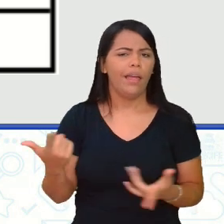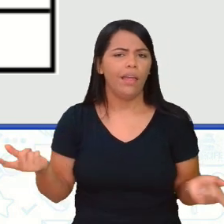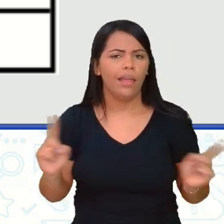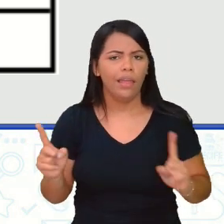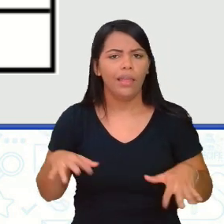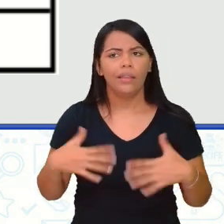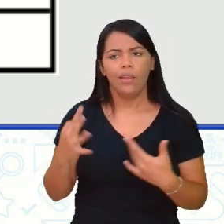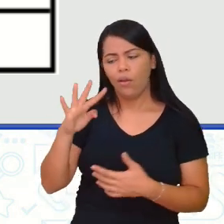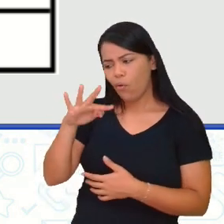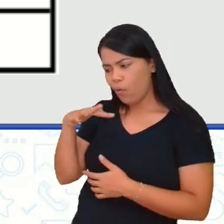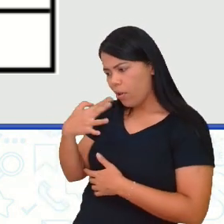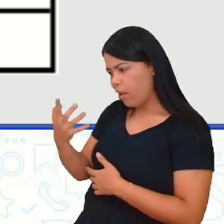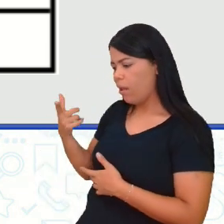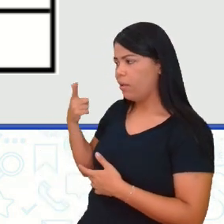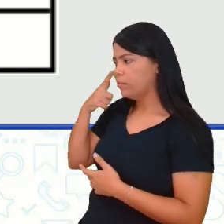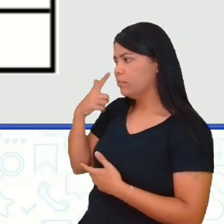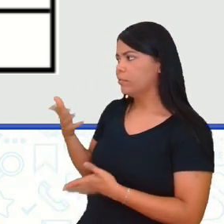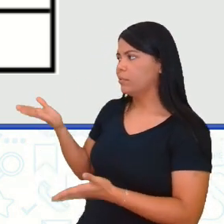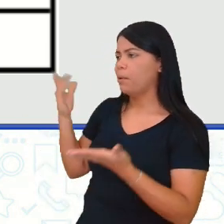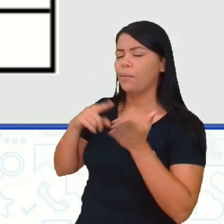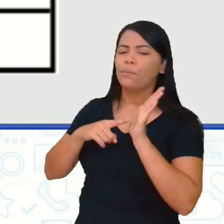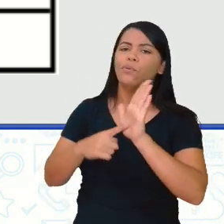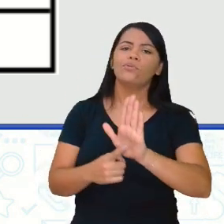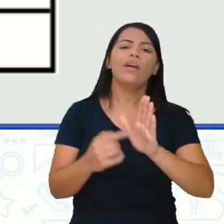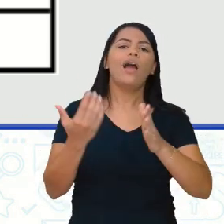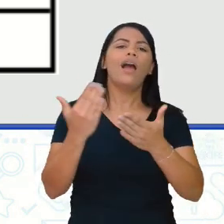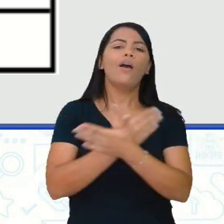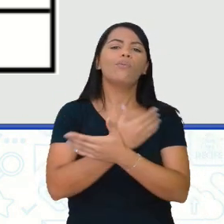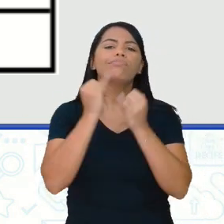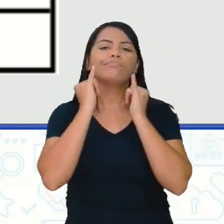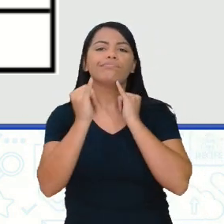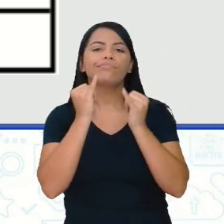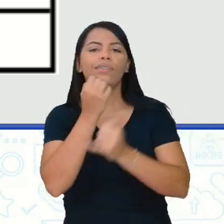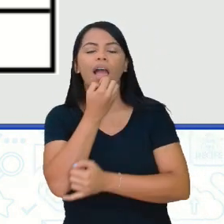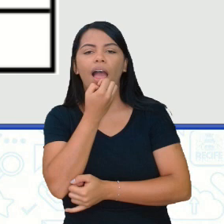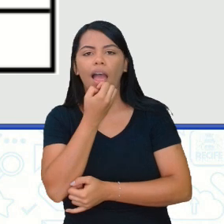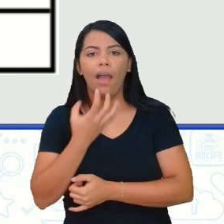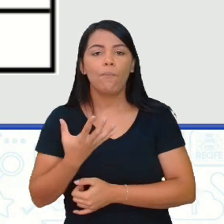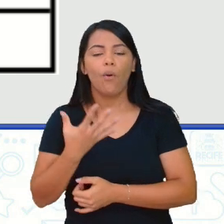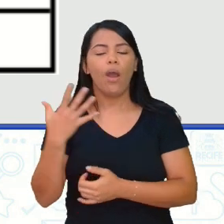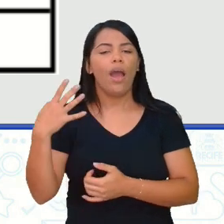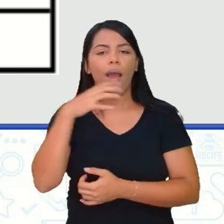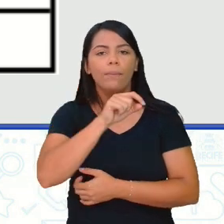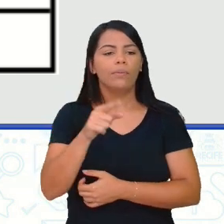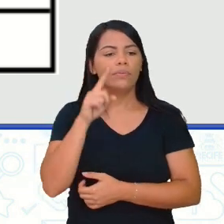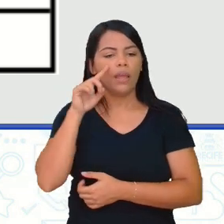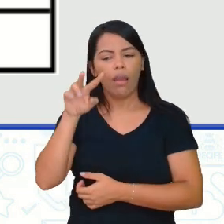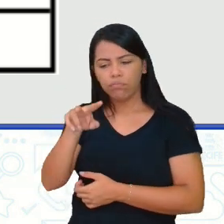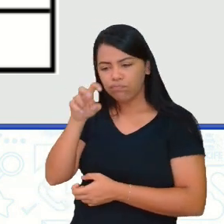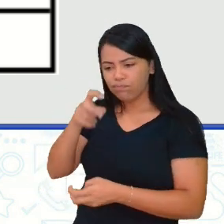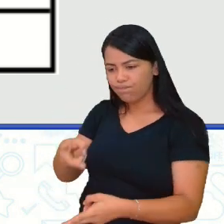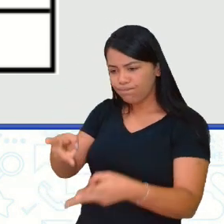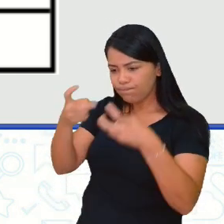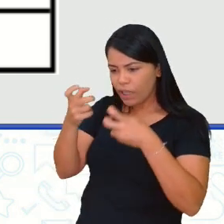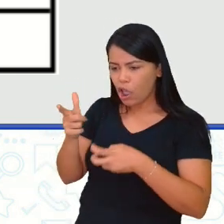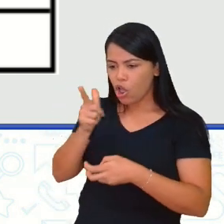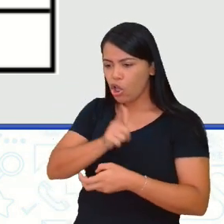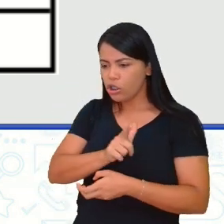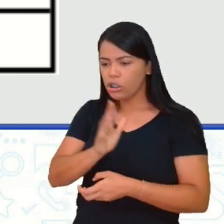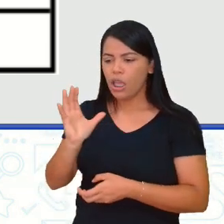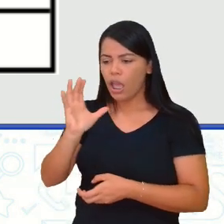isso. É para dar uma informação imediata e você, naquela informação, conseguir